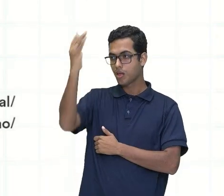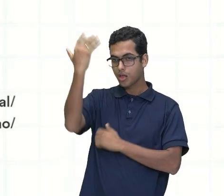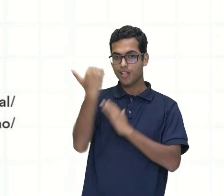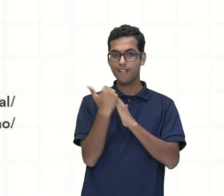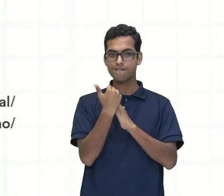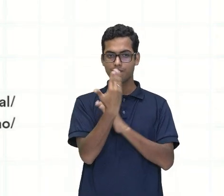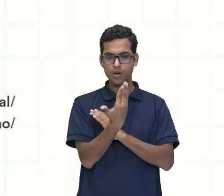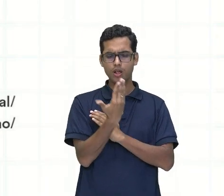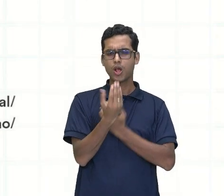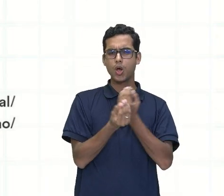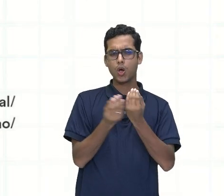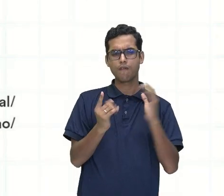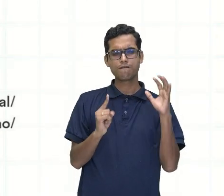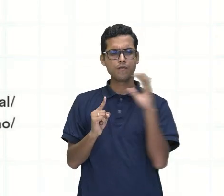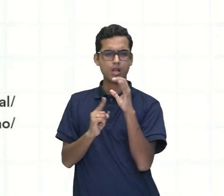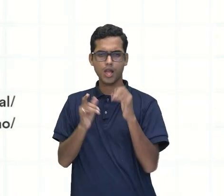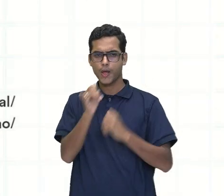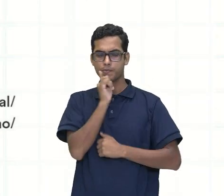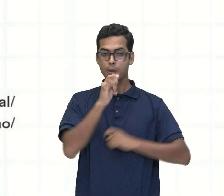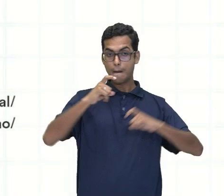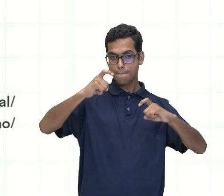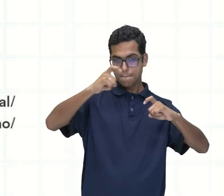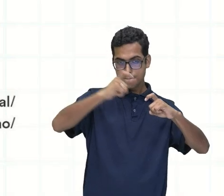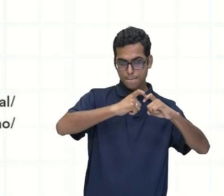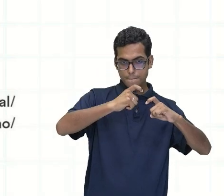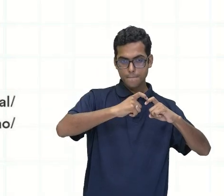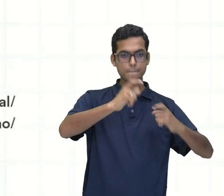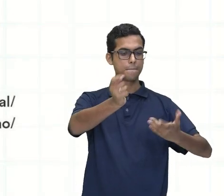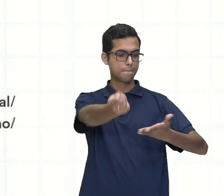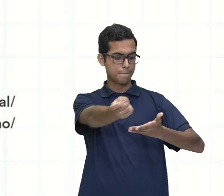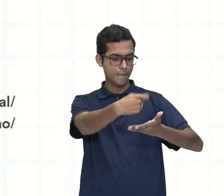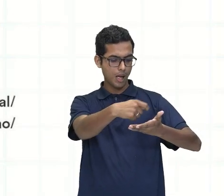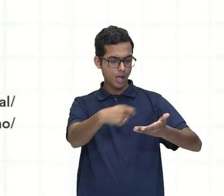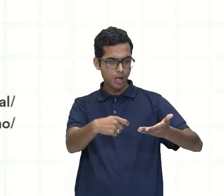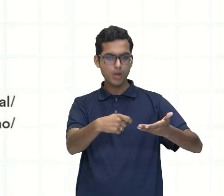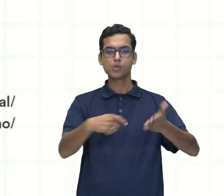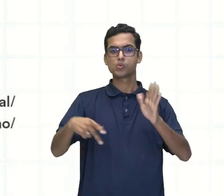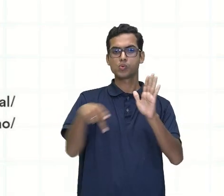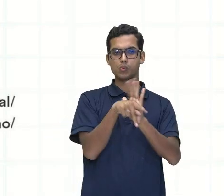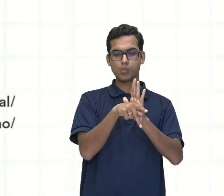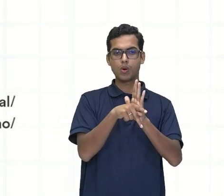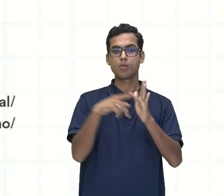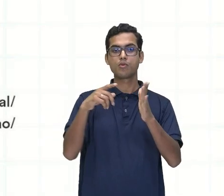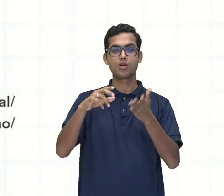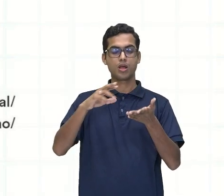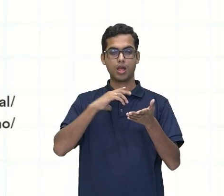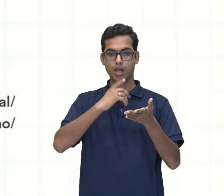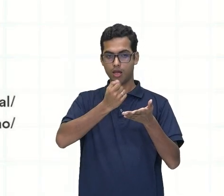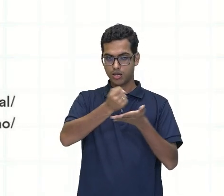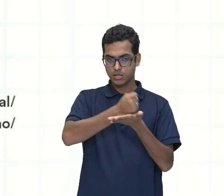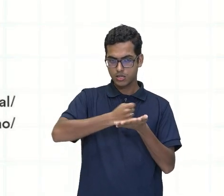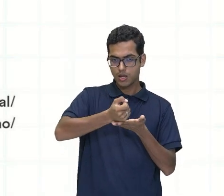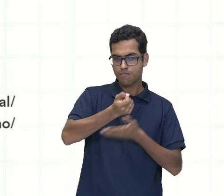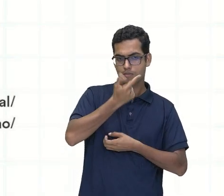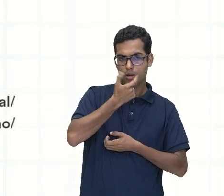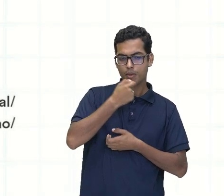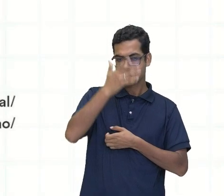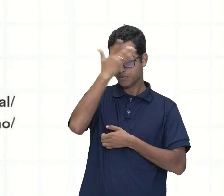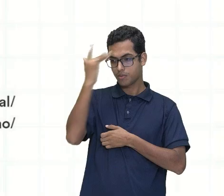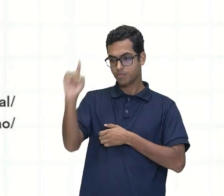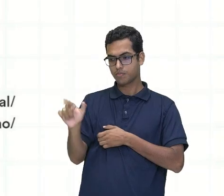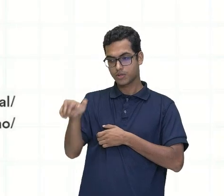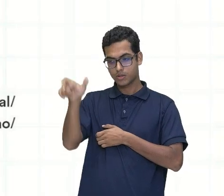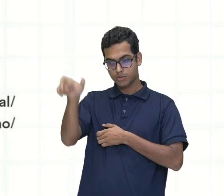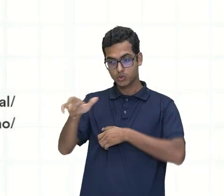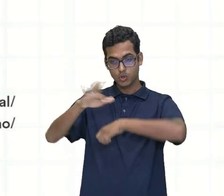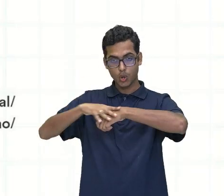assim, então, a médica prescreveu um remédio ao paciente. Isso aqui é um fato, né? É